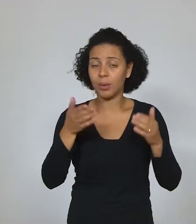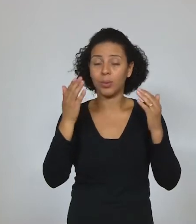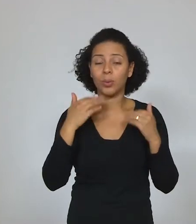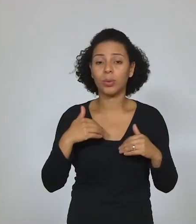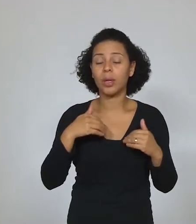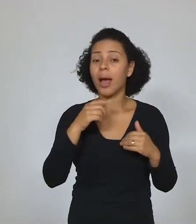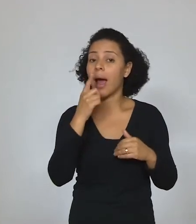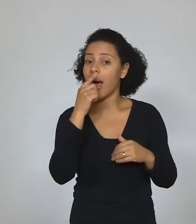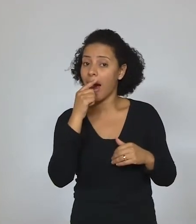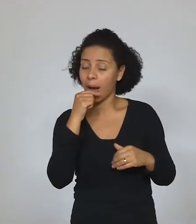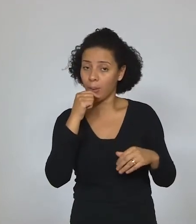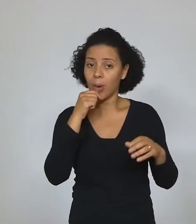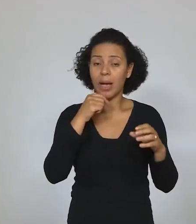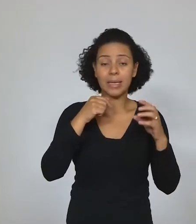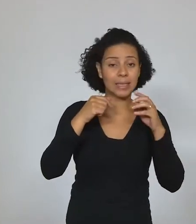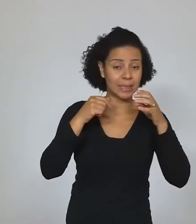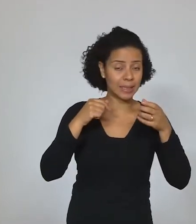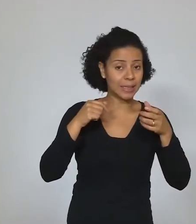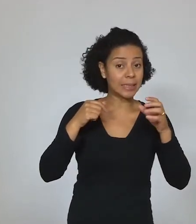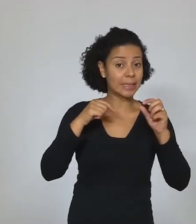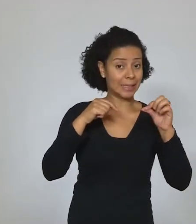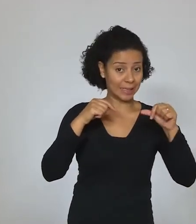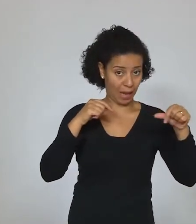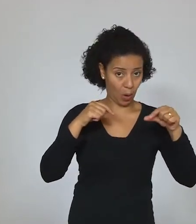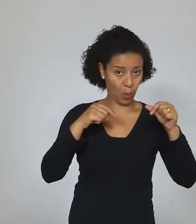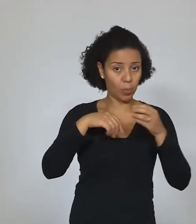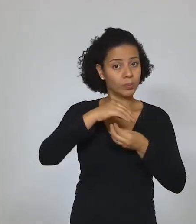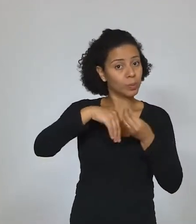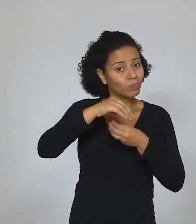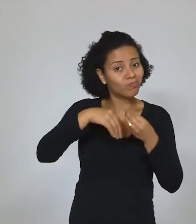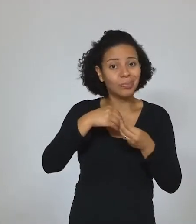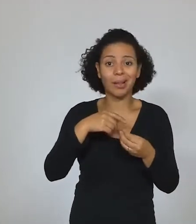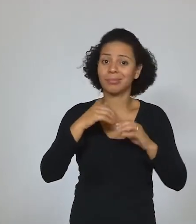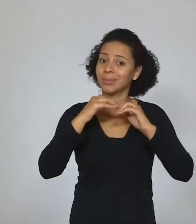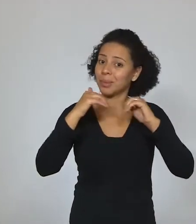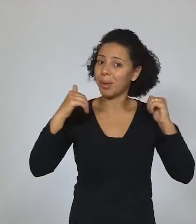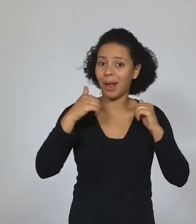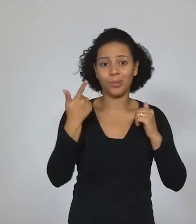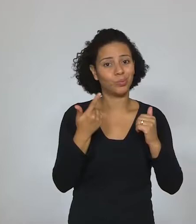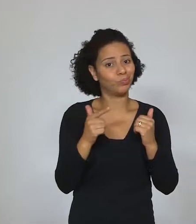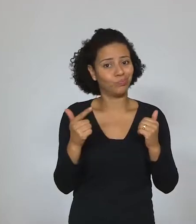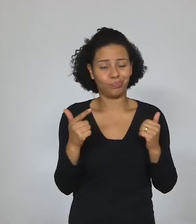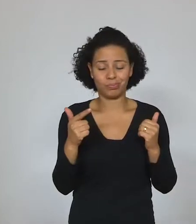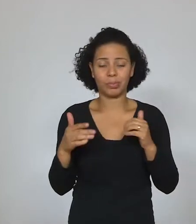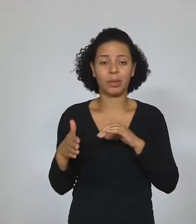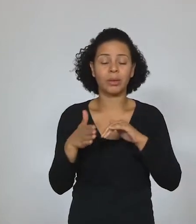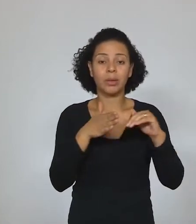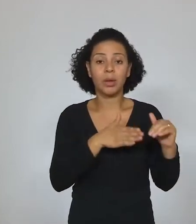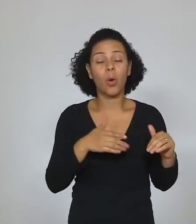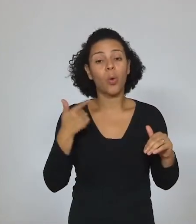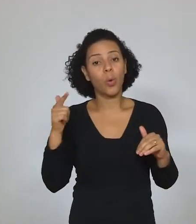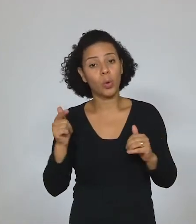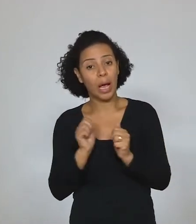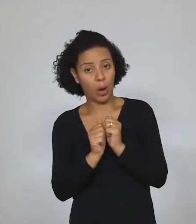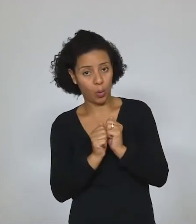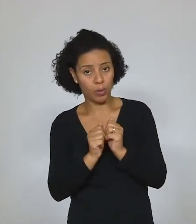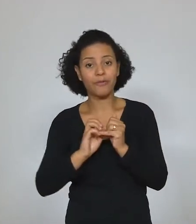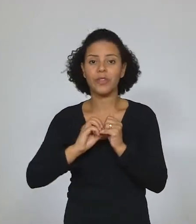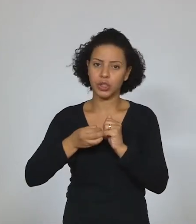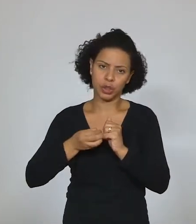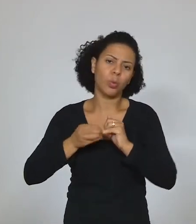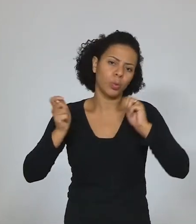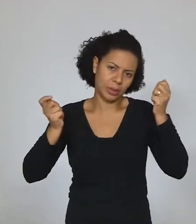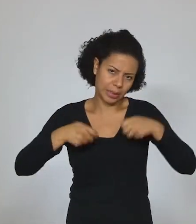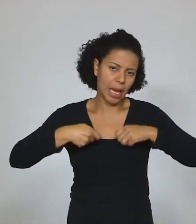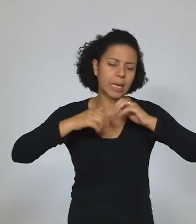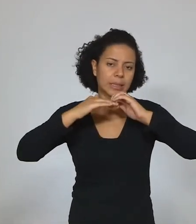fases. Já a mistura de água com gelo e arroz com feijão são misturas heterogêneas. Quando pensamos nas